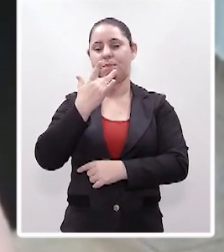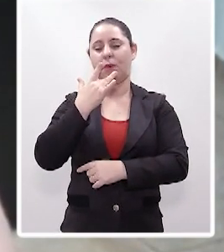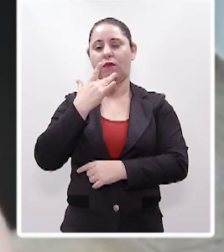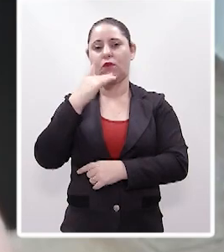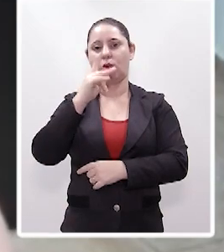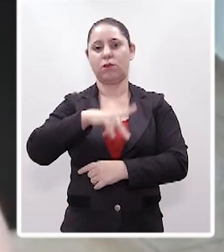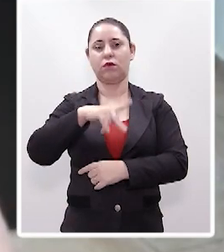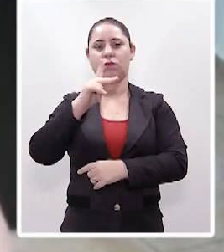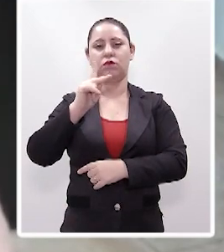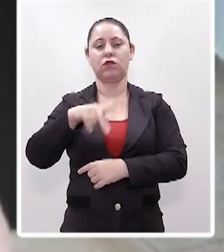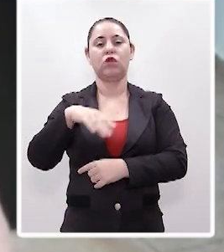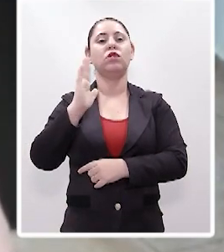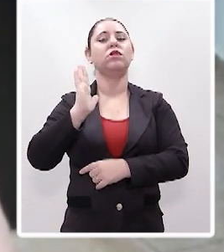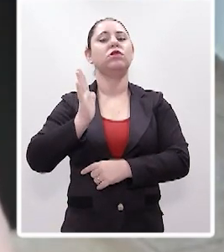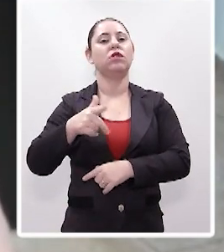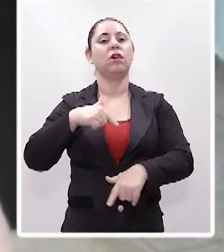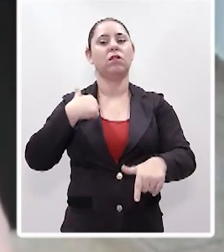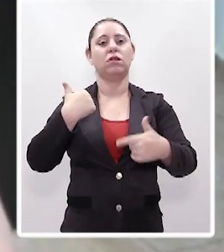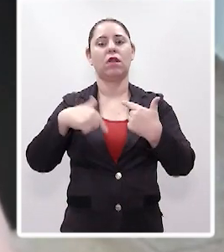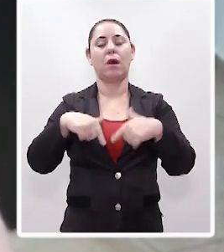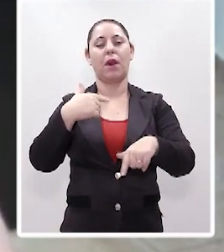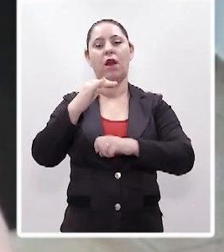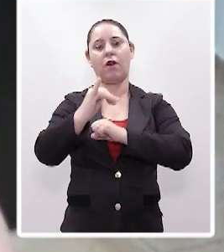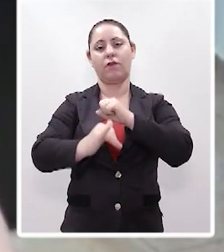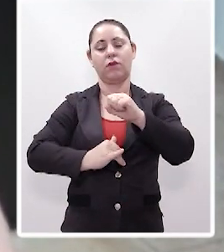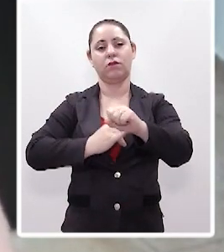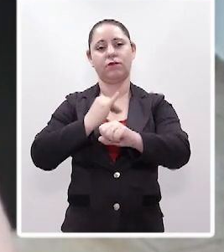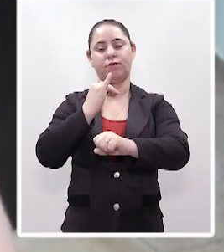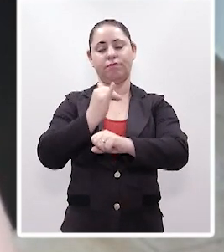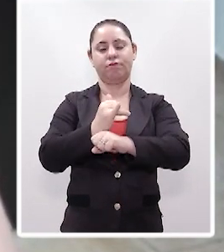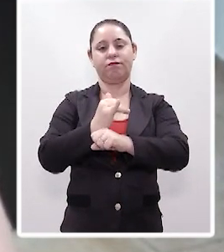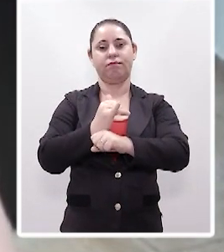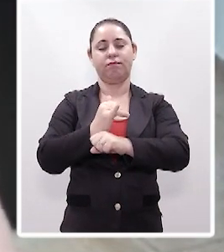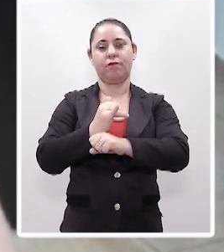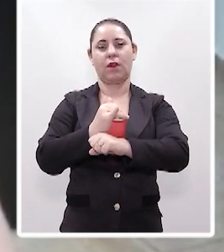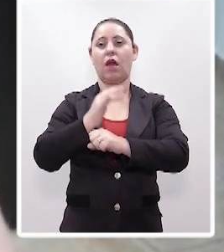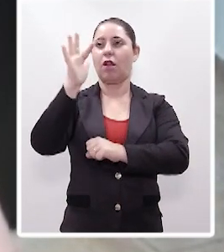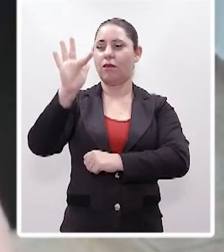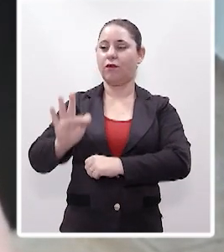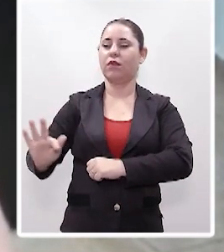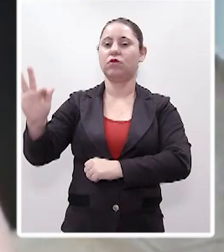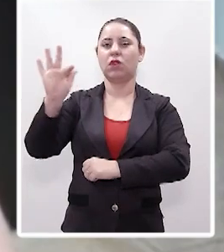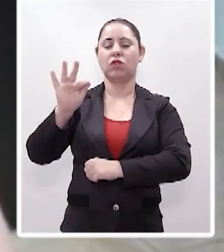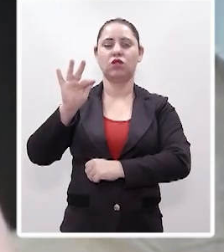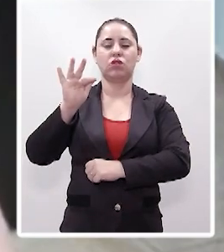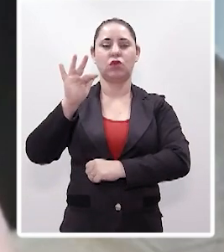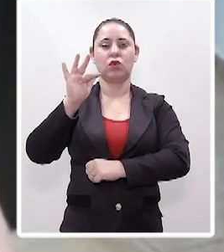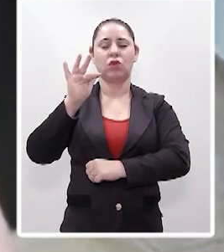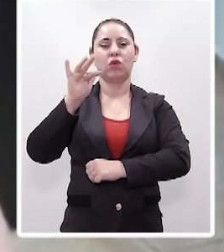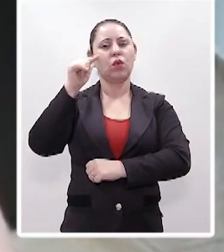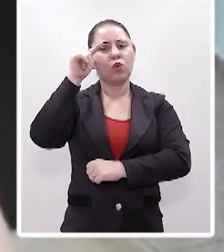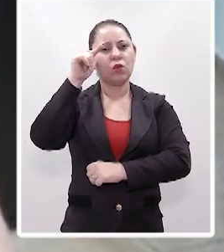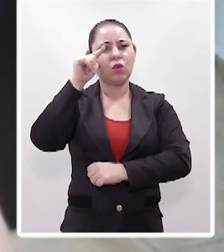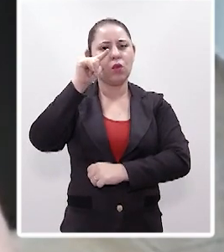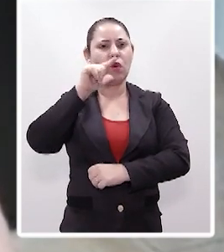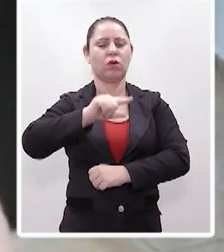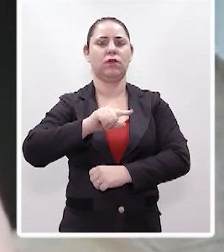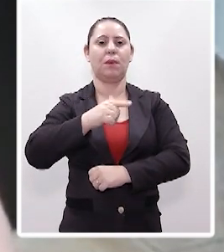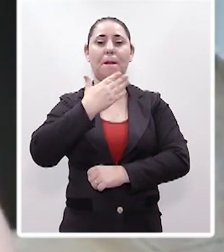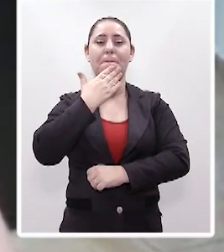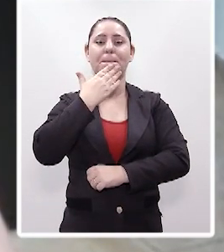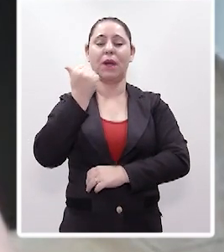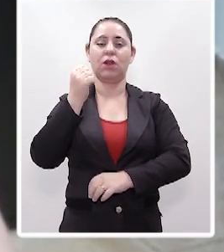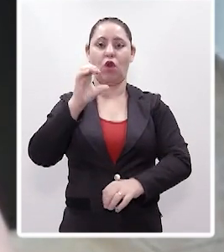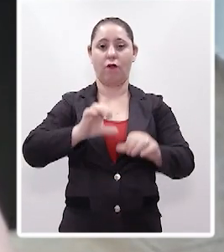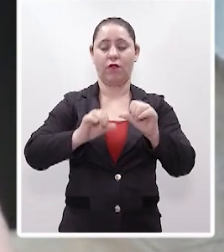dos docentes que já trabalhavam um pouco com tecnologias, eu acho que as universidades conseguiram se virar